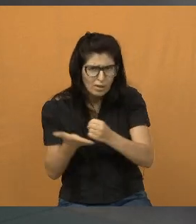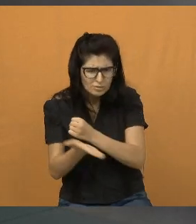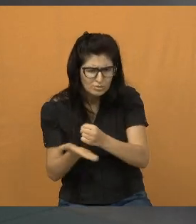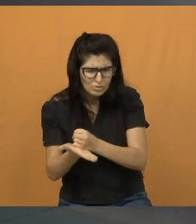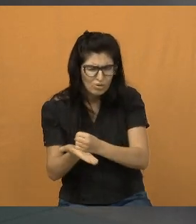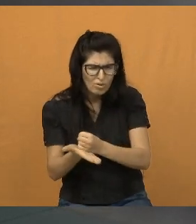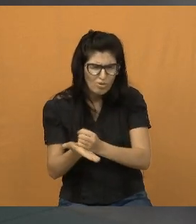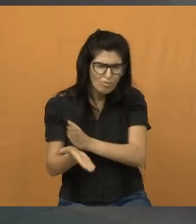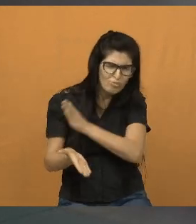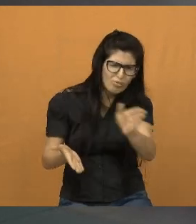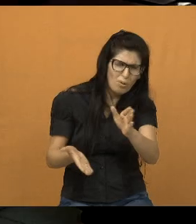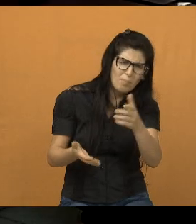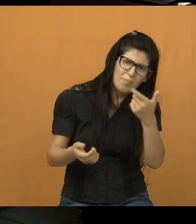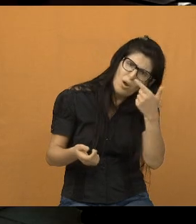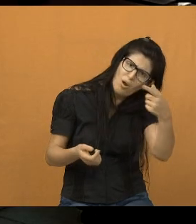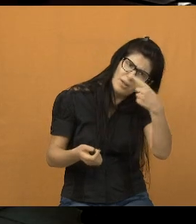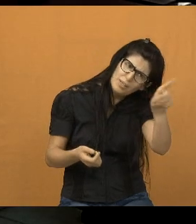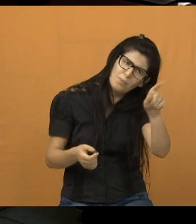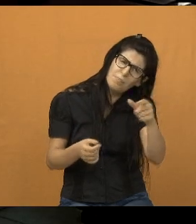município?